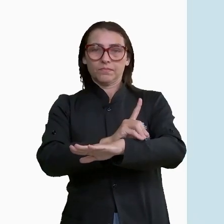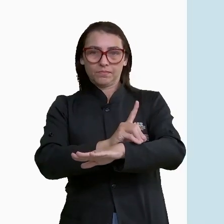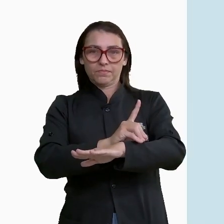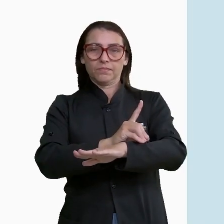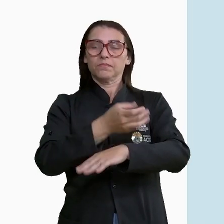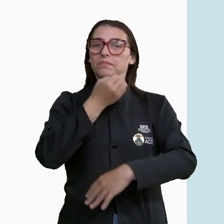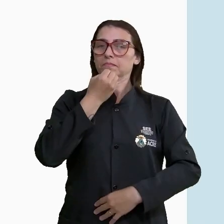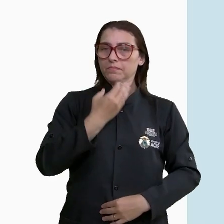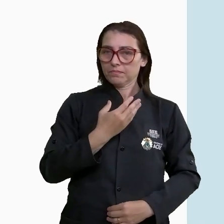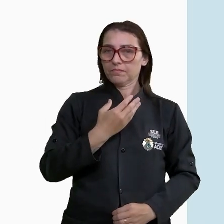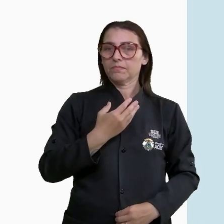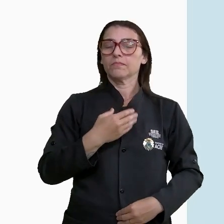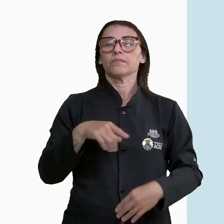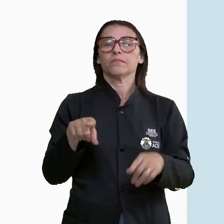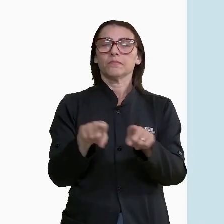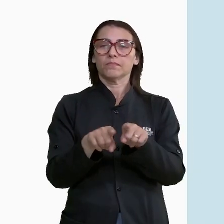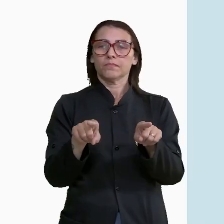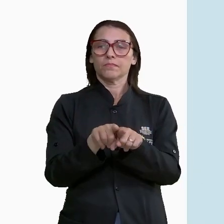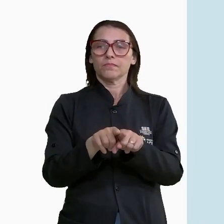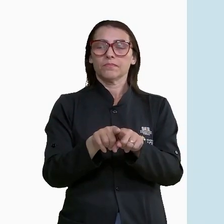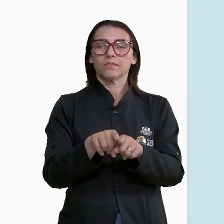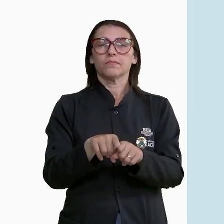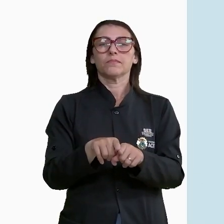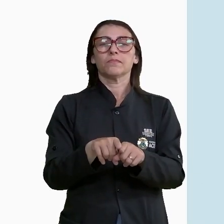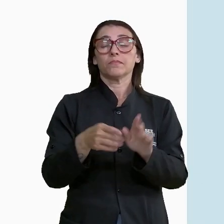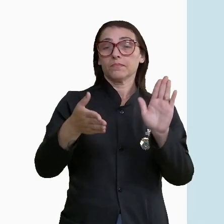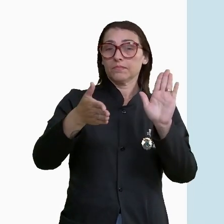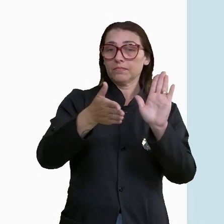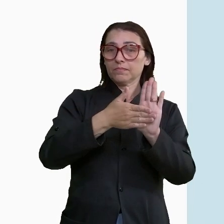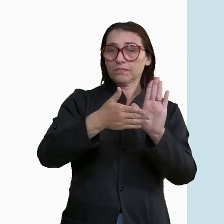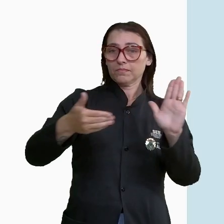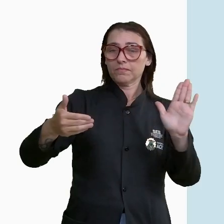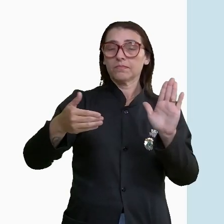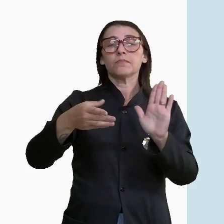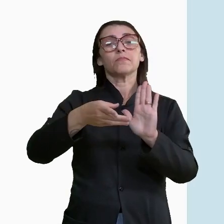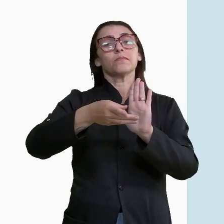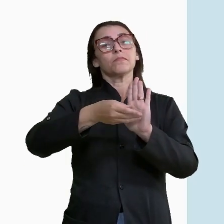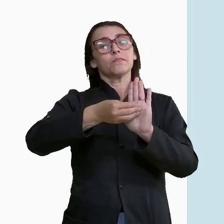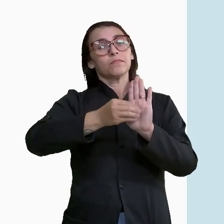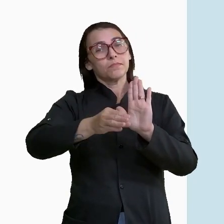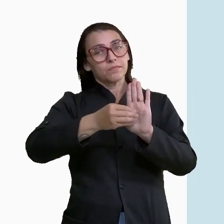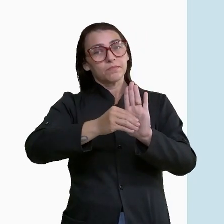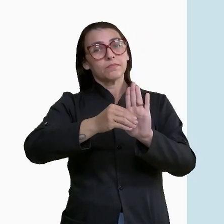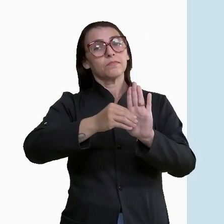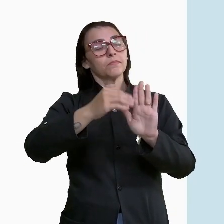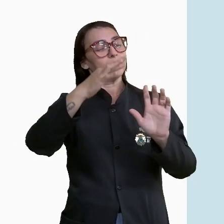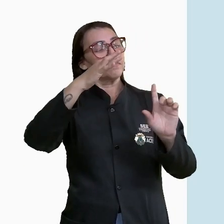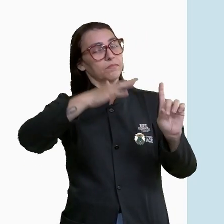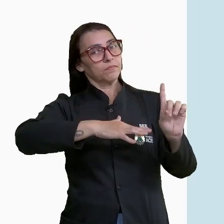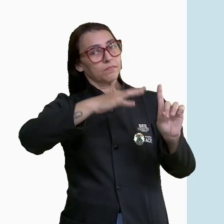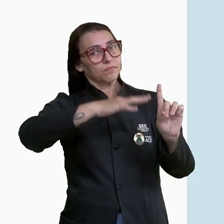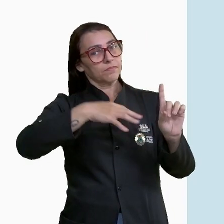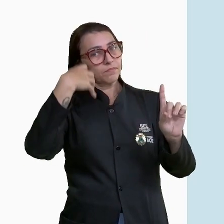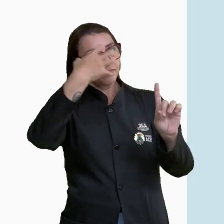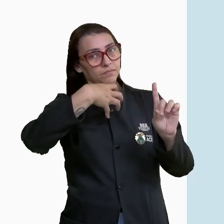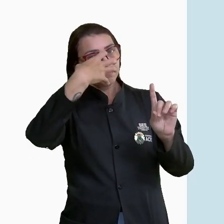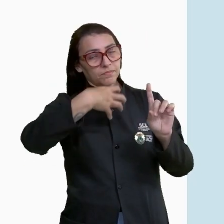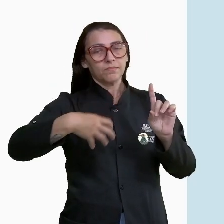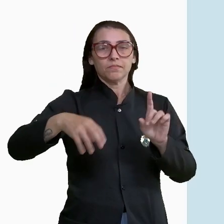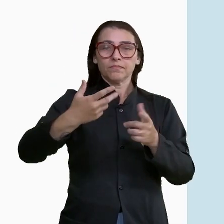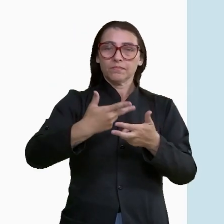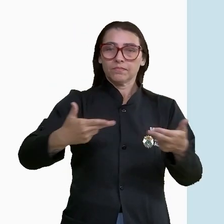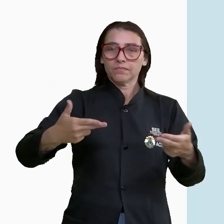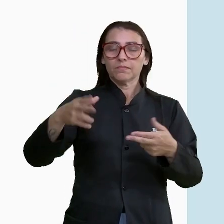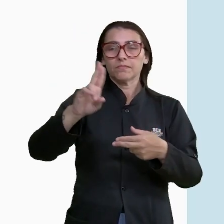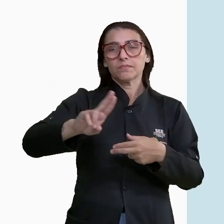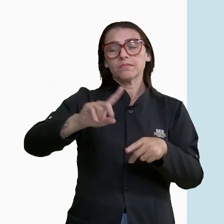muito boas nisso, inclusive, né? A estética nas mídias muitas vezes nos convence a consumir não só produtos,